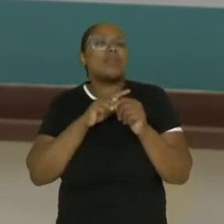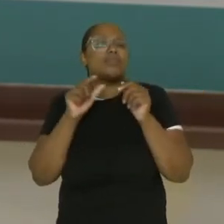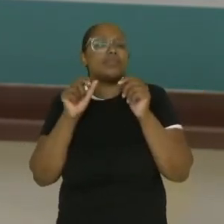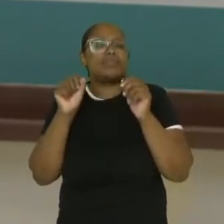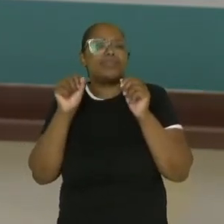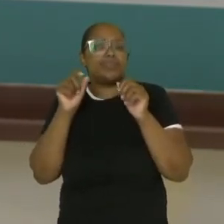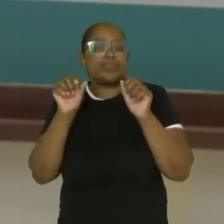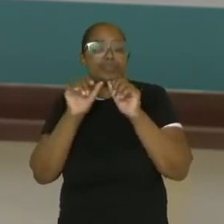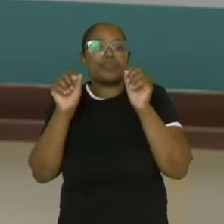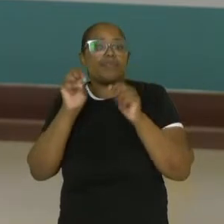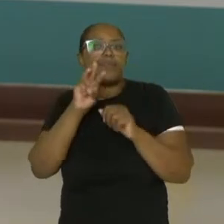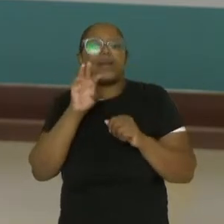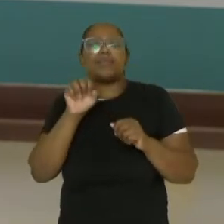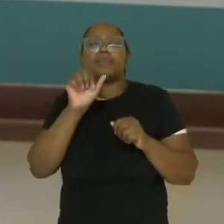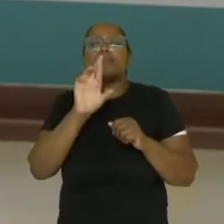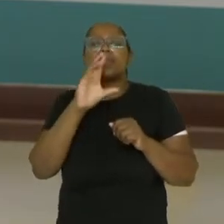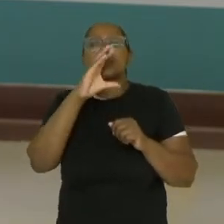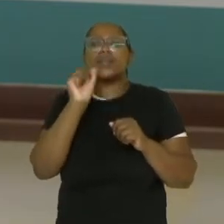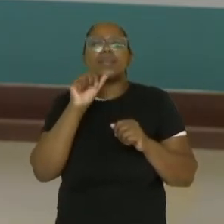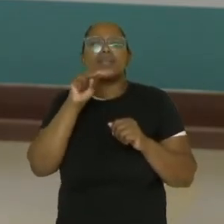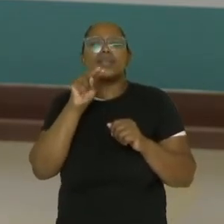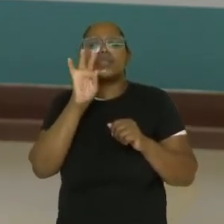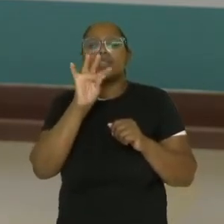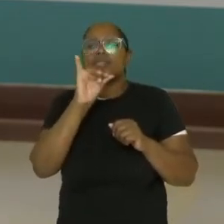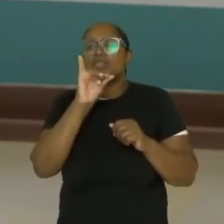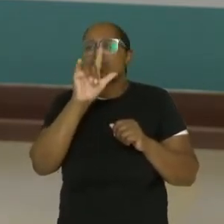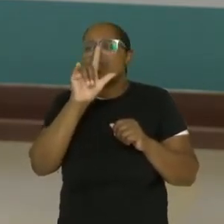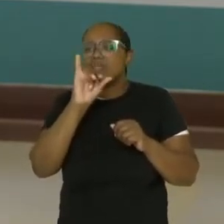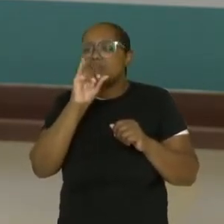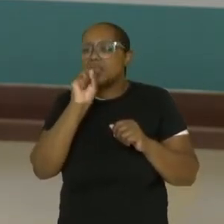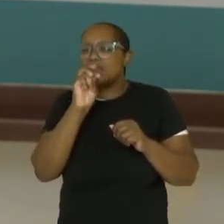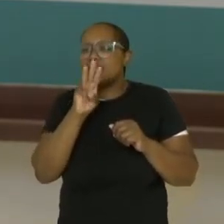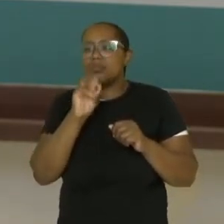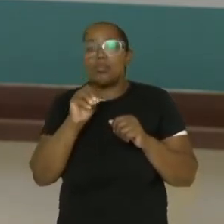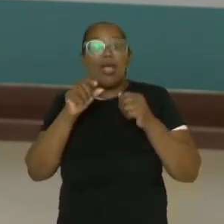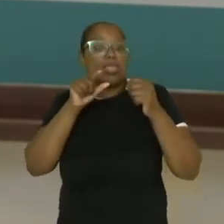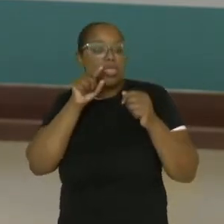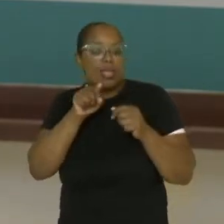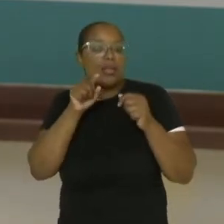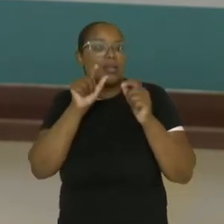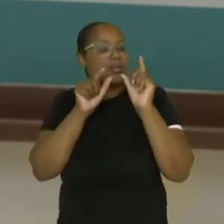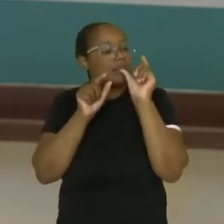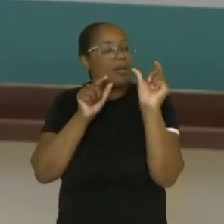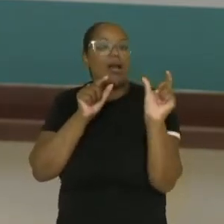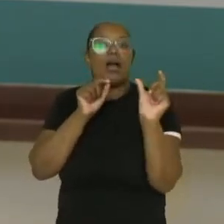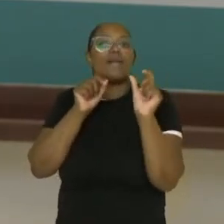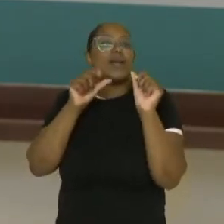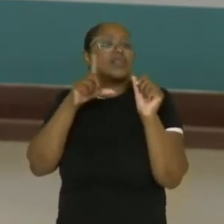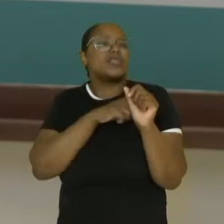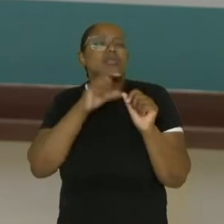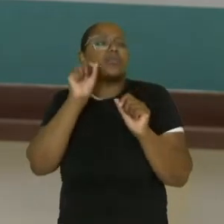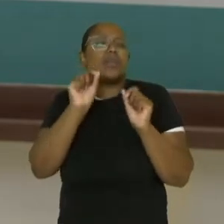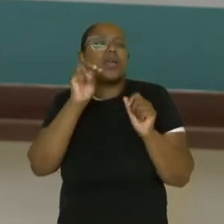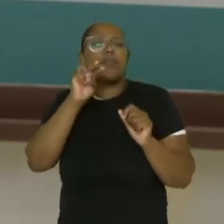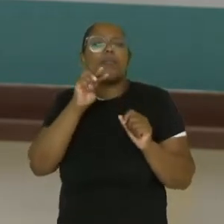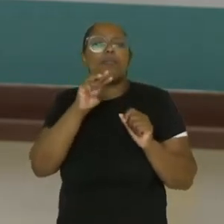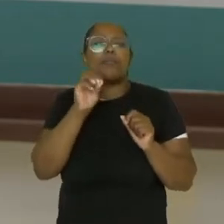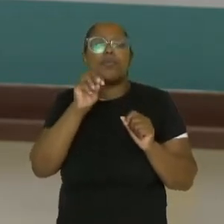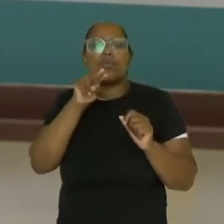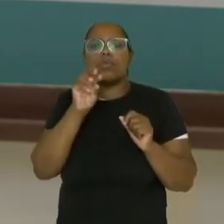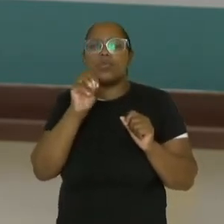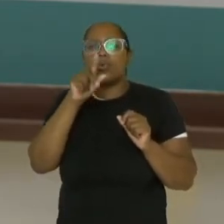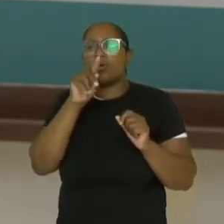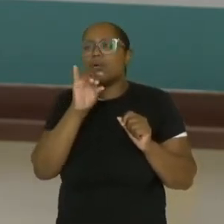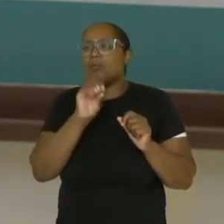chamado mercantilismo. Nele, as metrópoles consolidavam um monopólio exclusivo de fazer